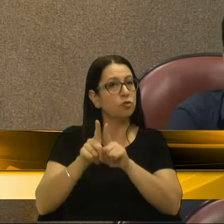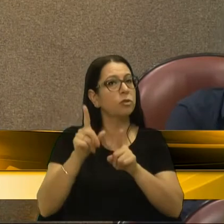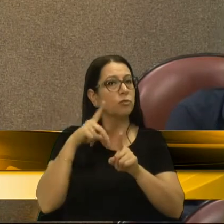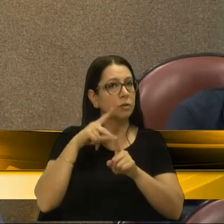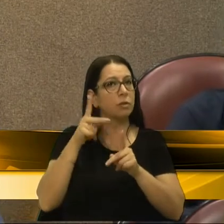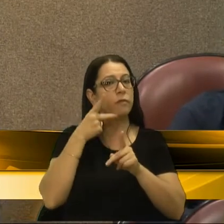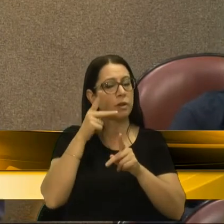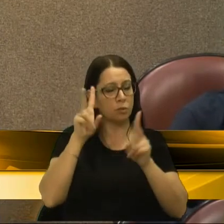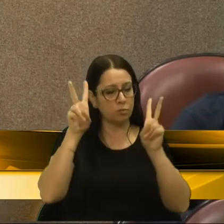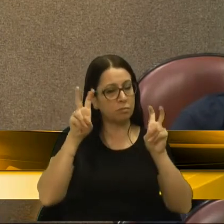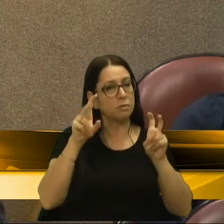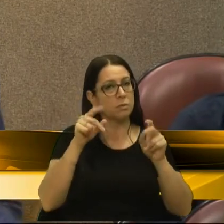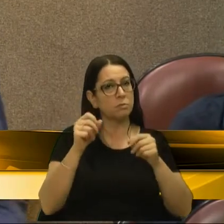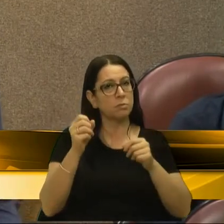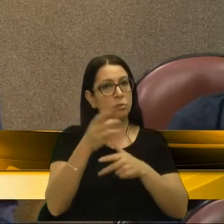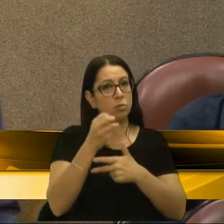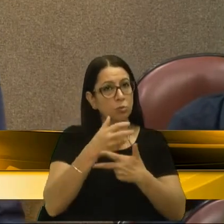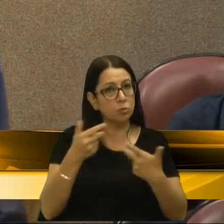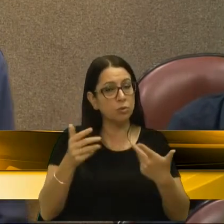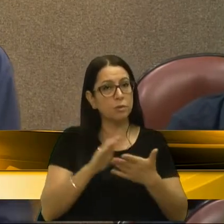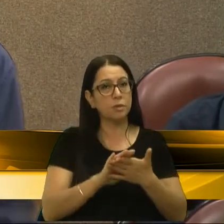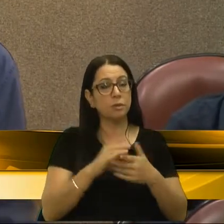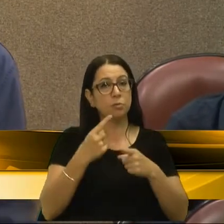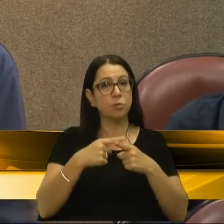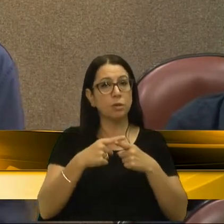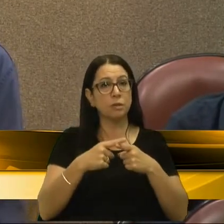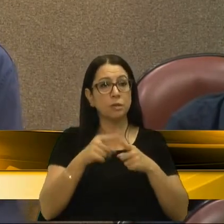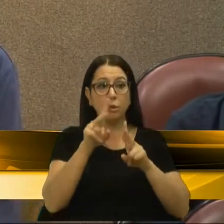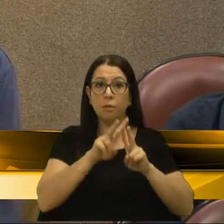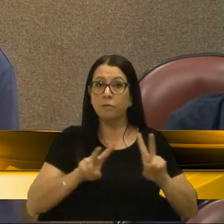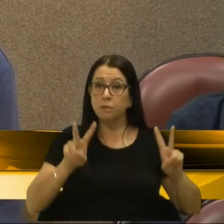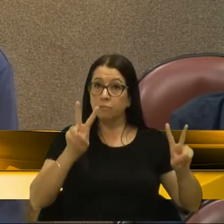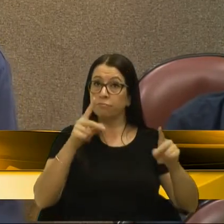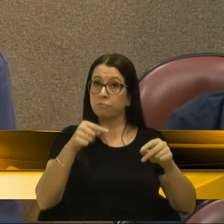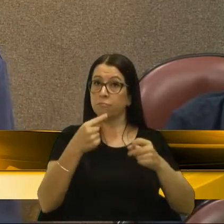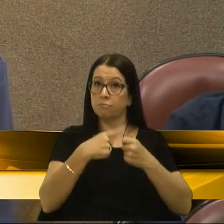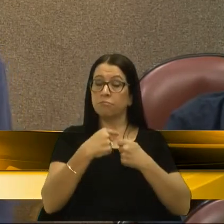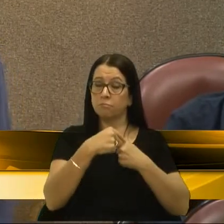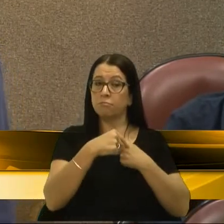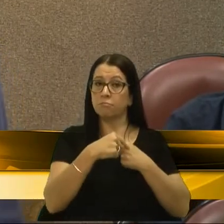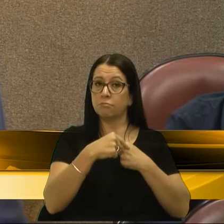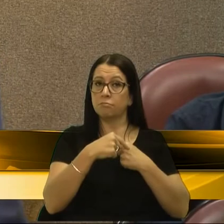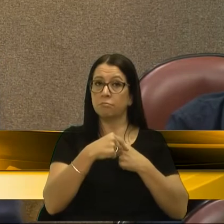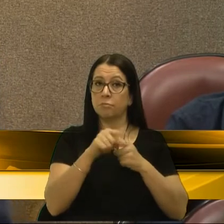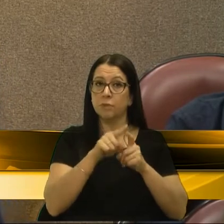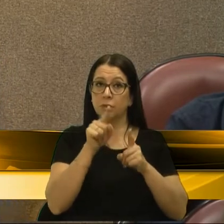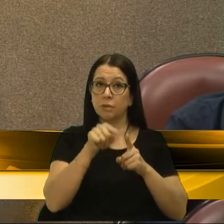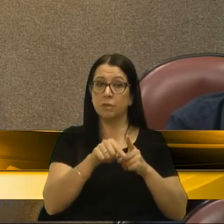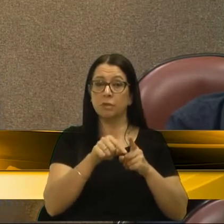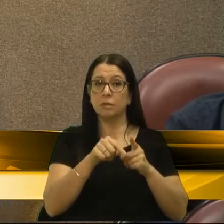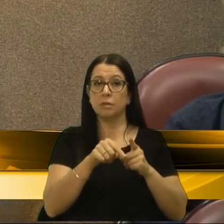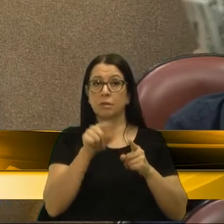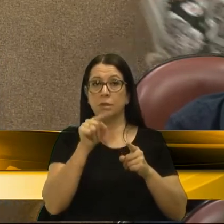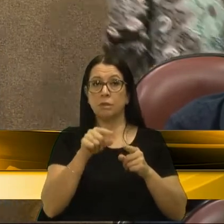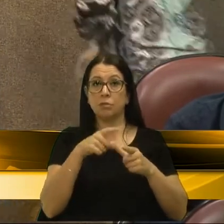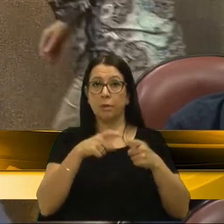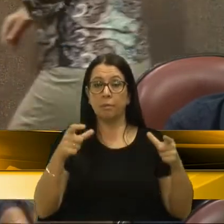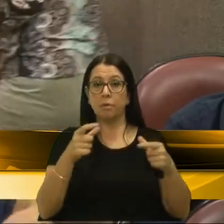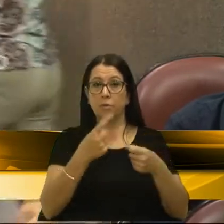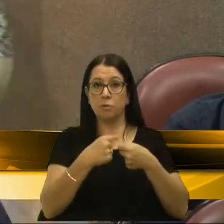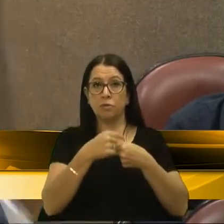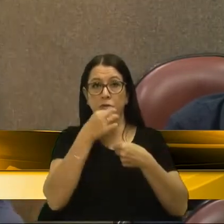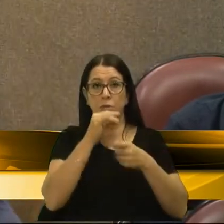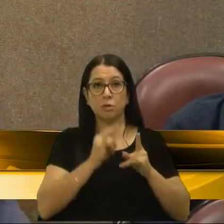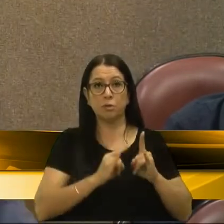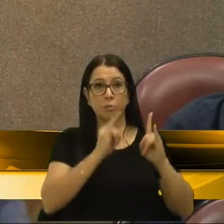assunto, preciso atualizar ele, porque tenho uma visão que o município da envergadura de Caxias do Sul, tendo um